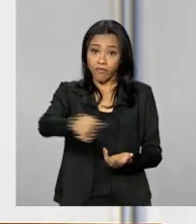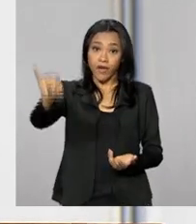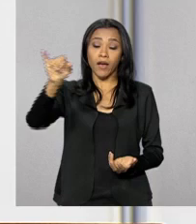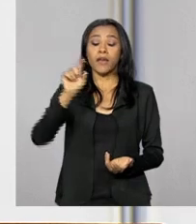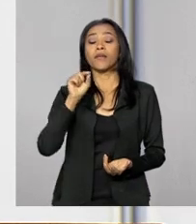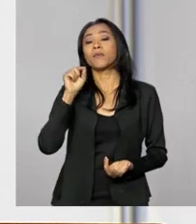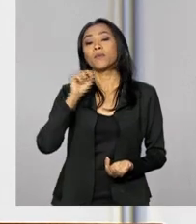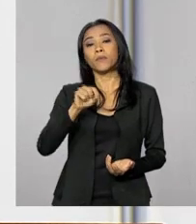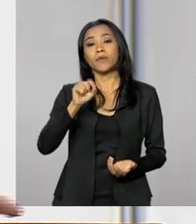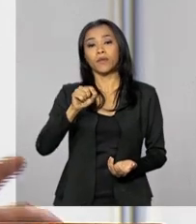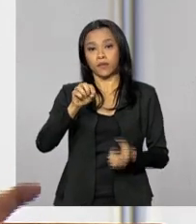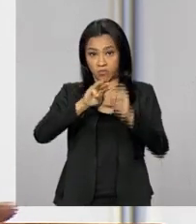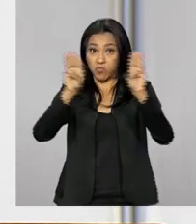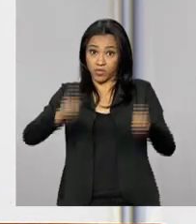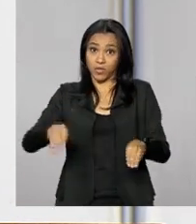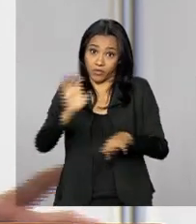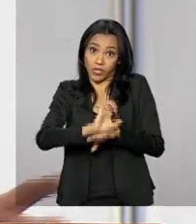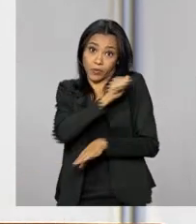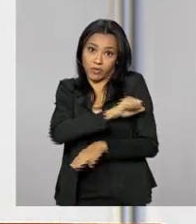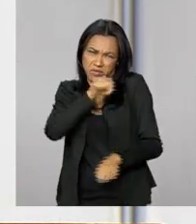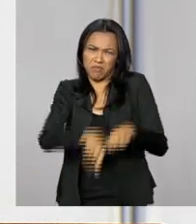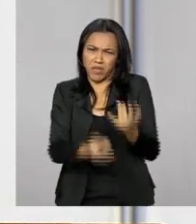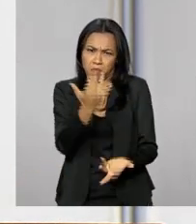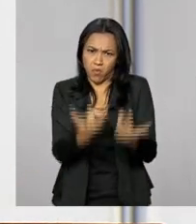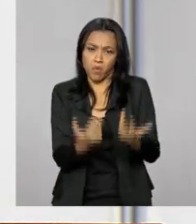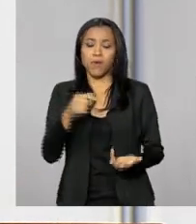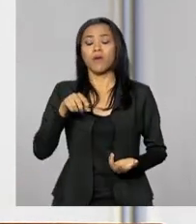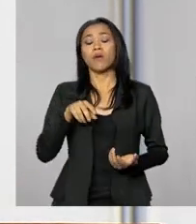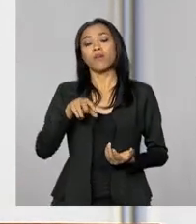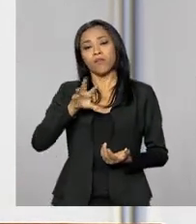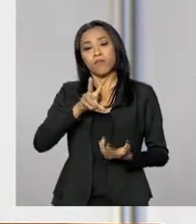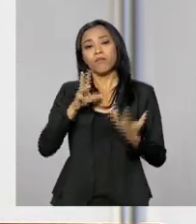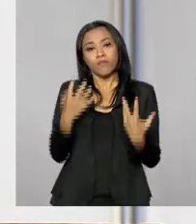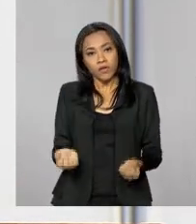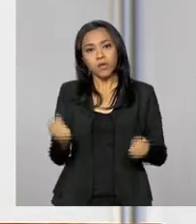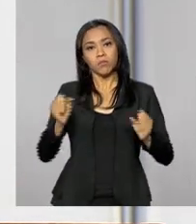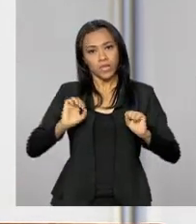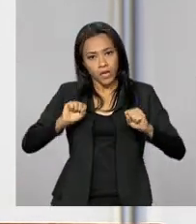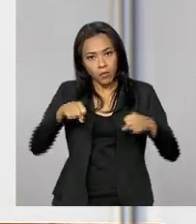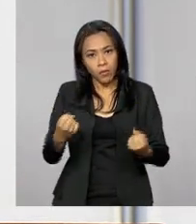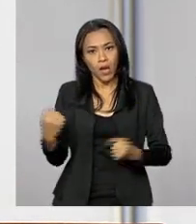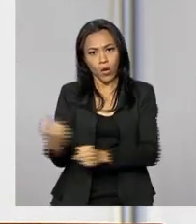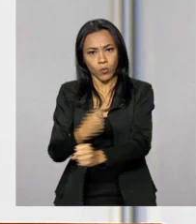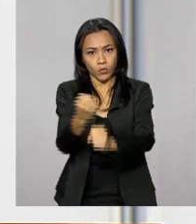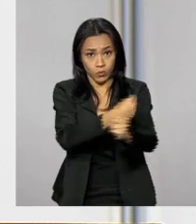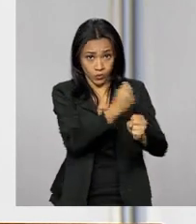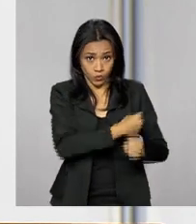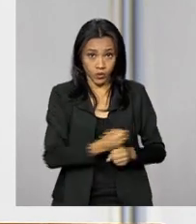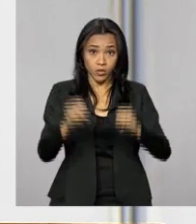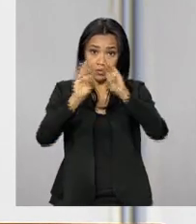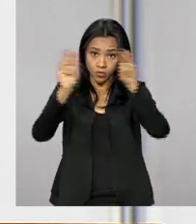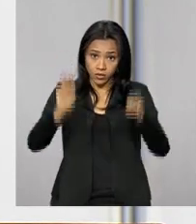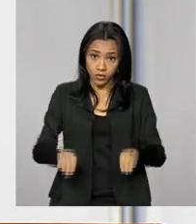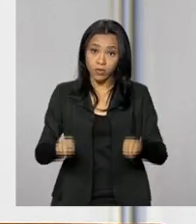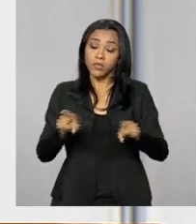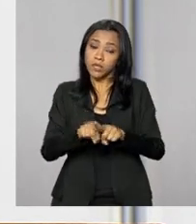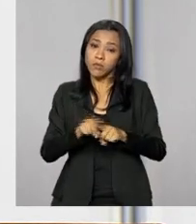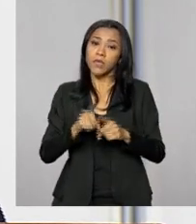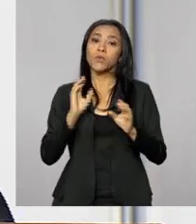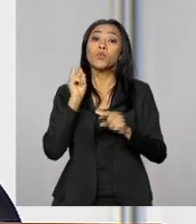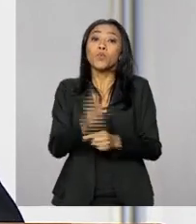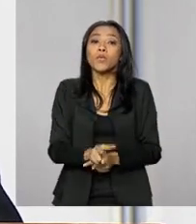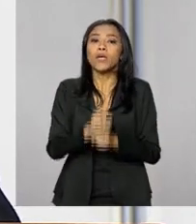que não apenas de se destinar a recuperação do museu nacional mas a preservação de todo o